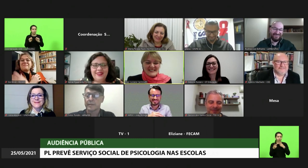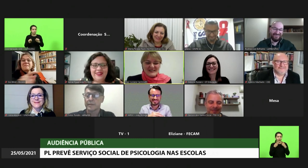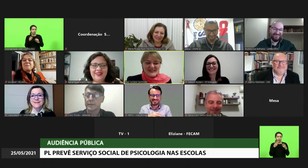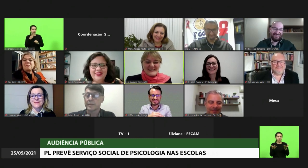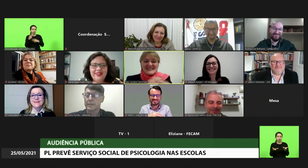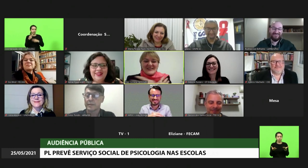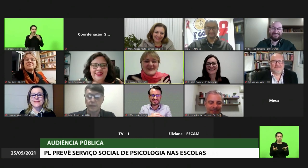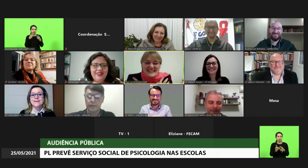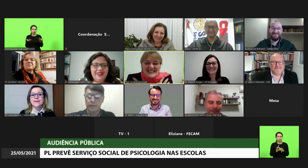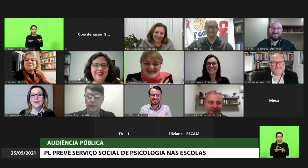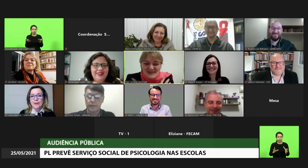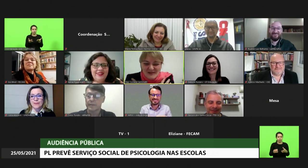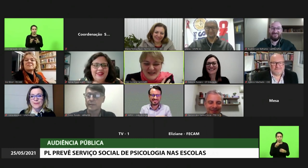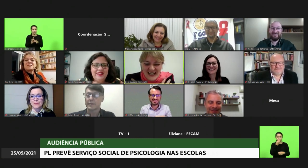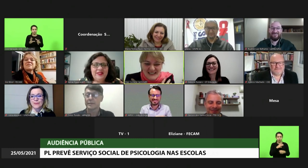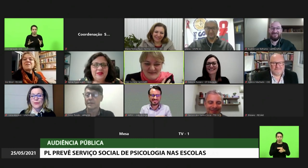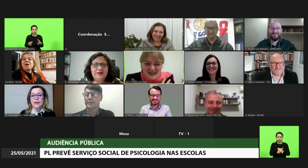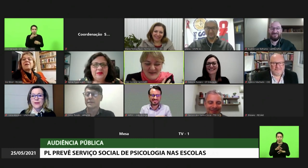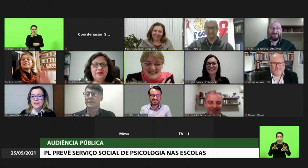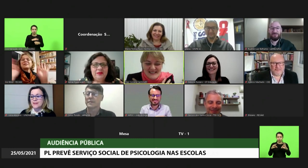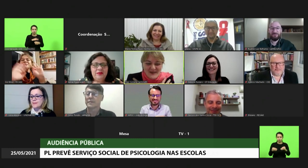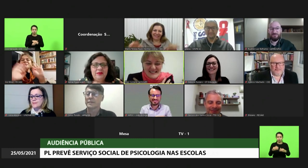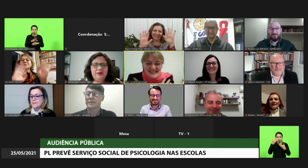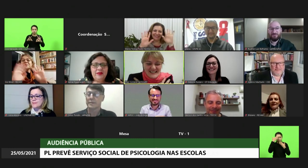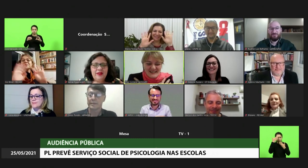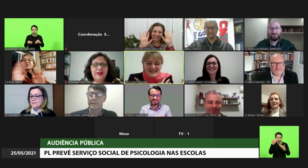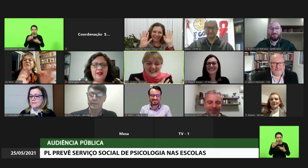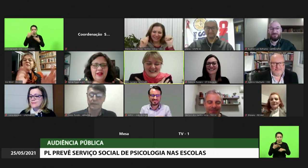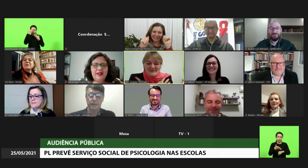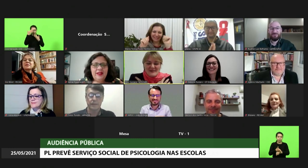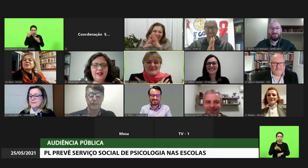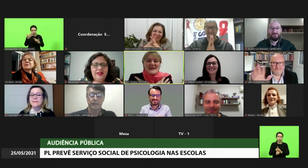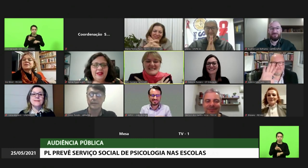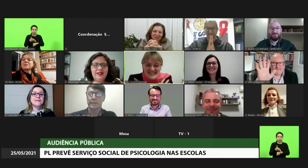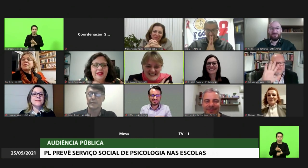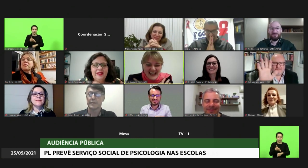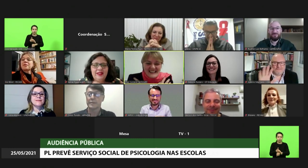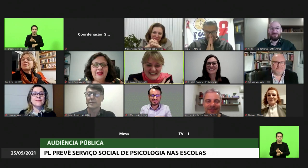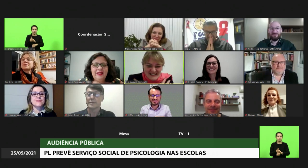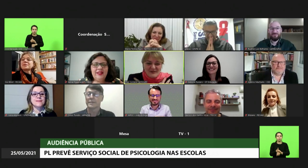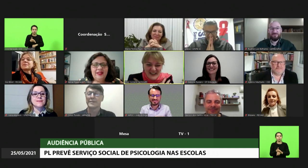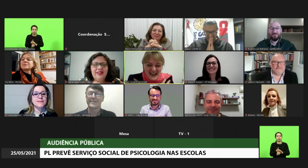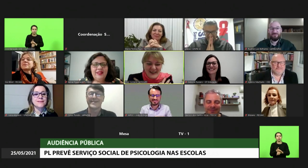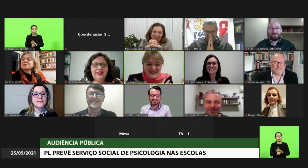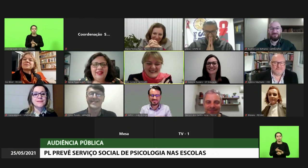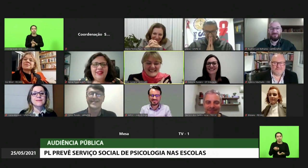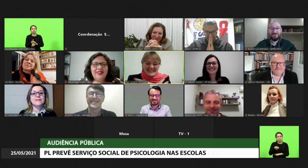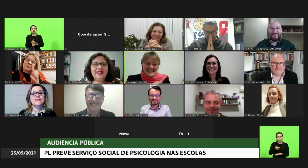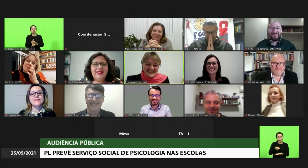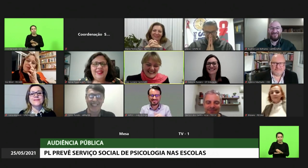Boa noite a todos e todas, muito obrigada pela participação. E pela persistência até